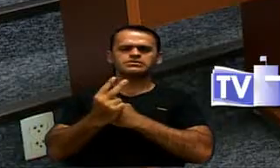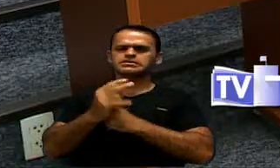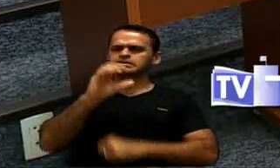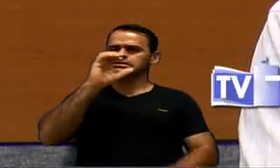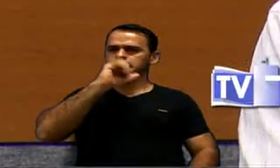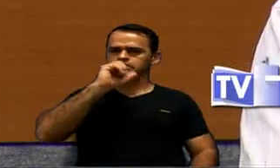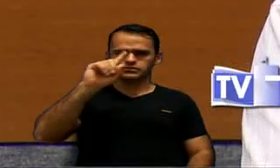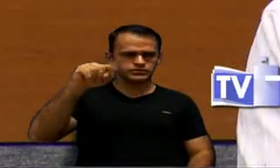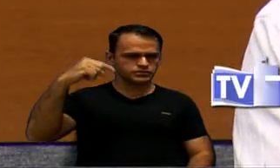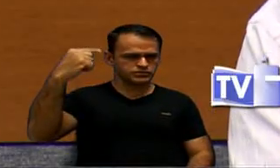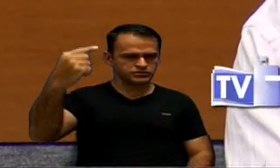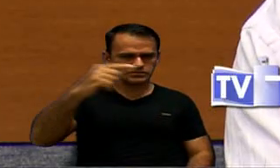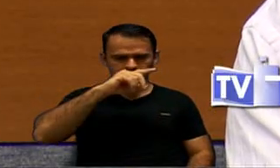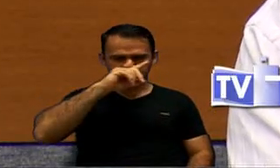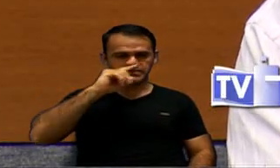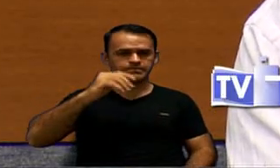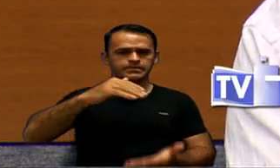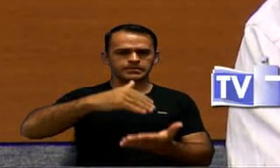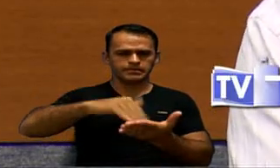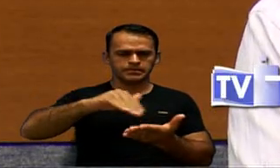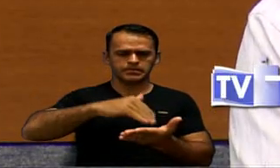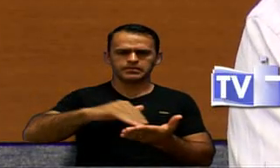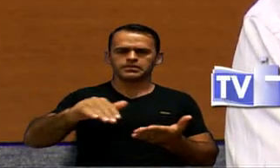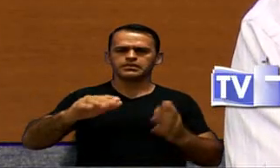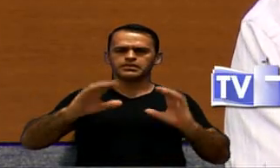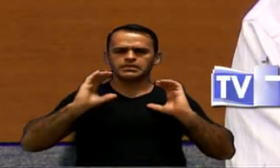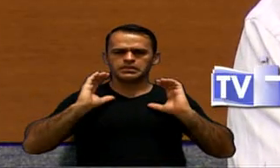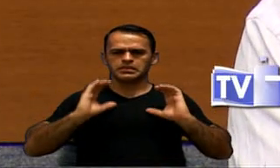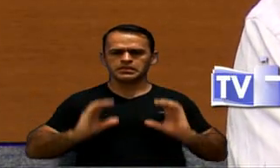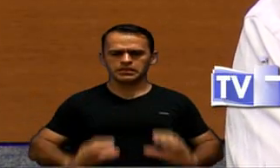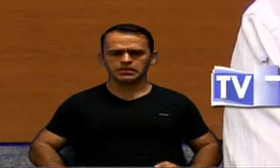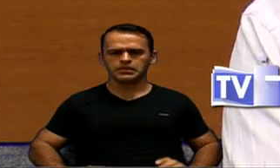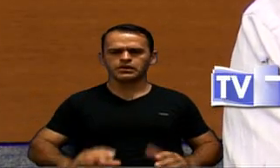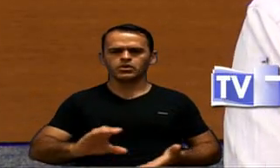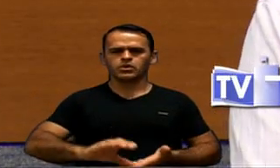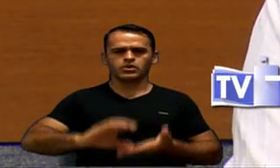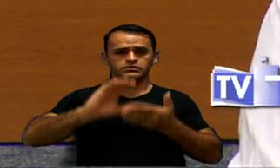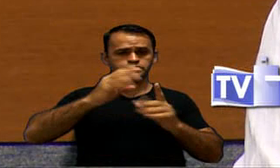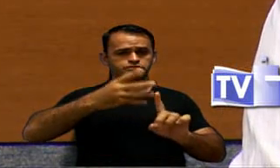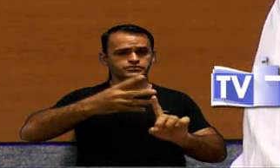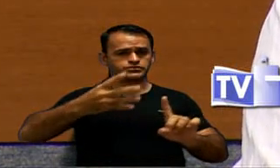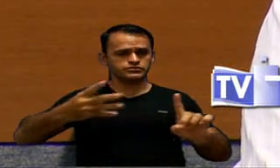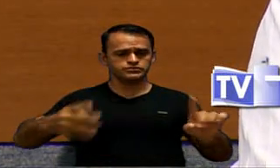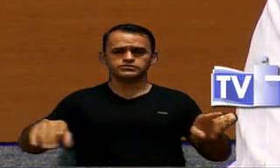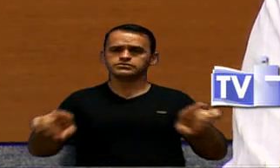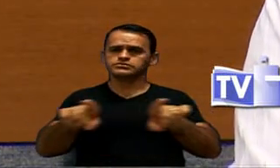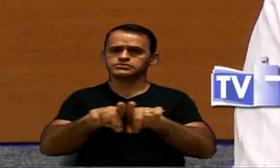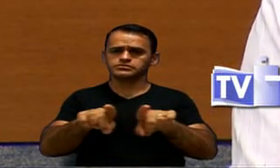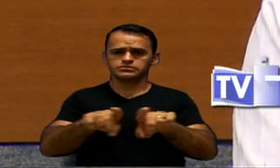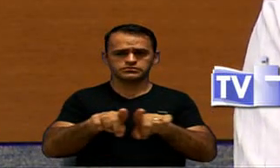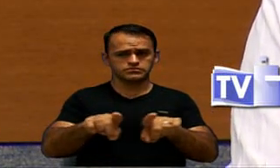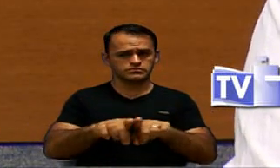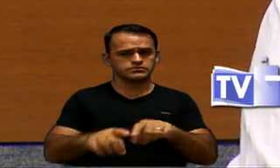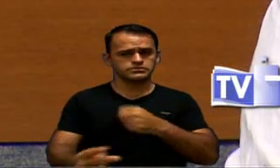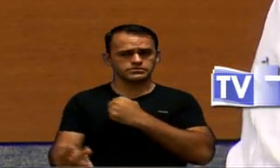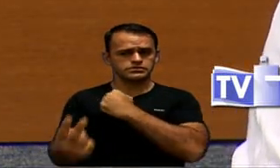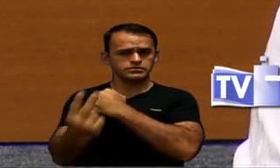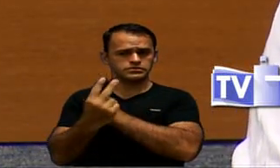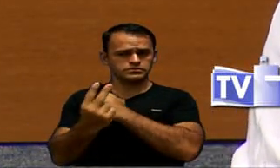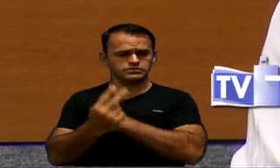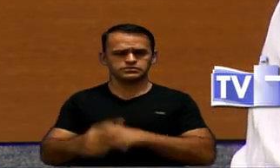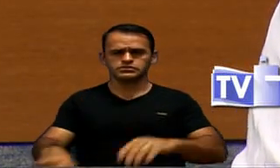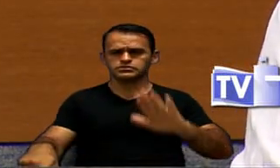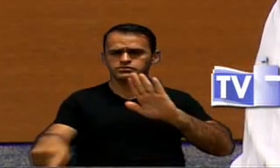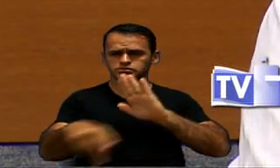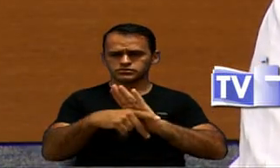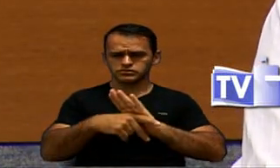nós, através da Secretaria da Cidadania, o Conselho LGBT, está construindo também a defesa pessoal para LGBTs.